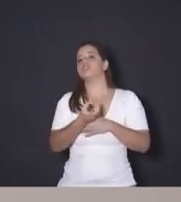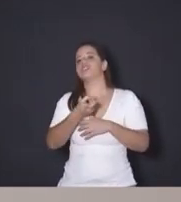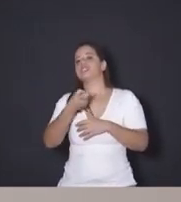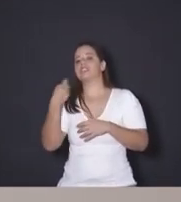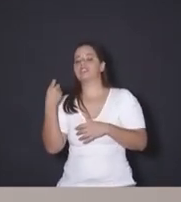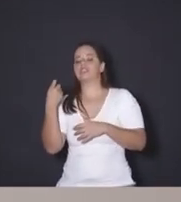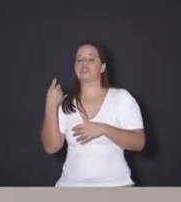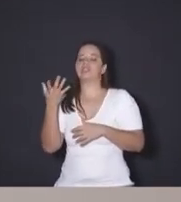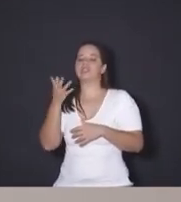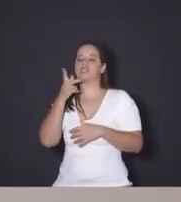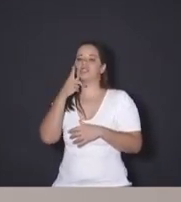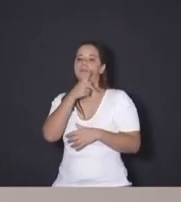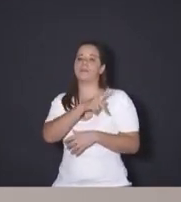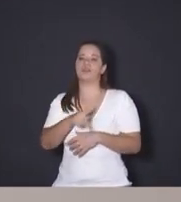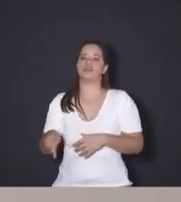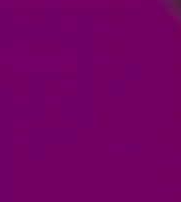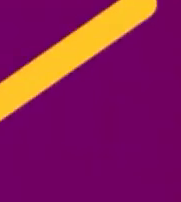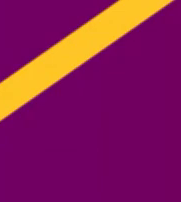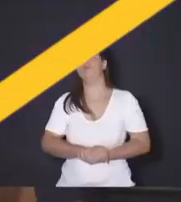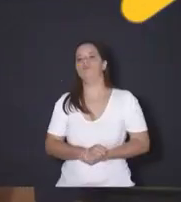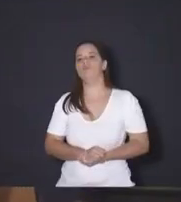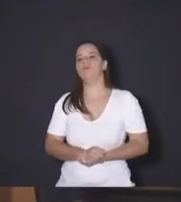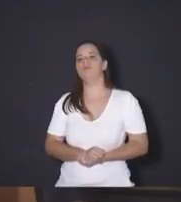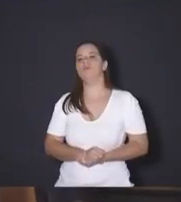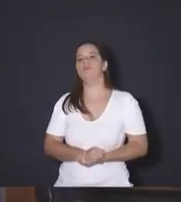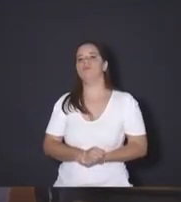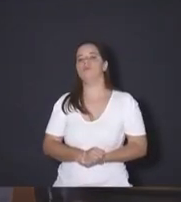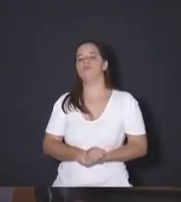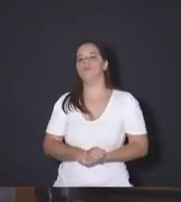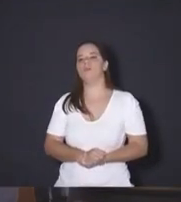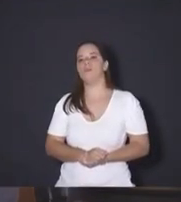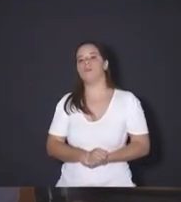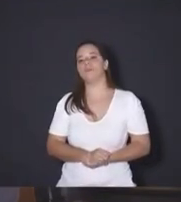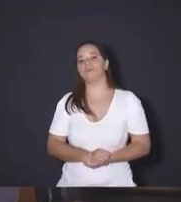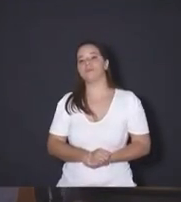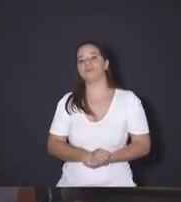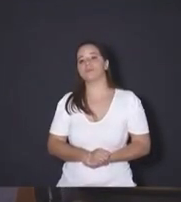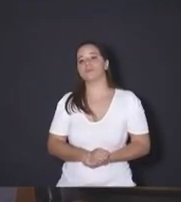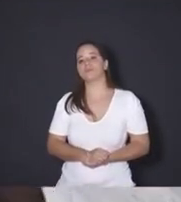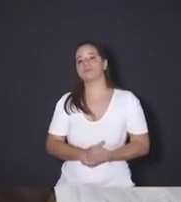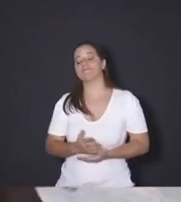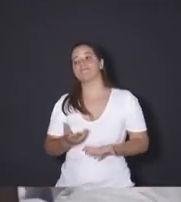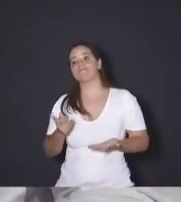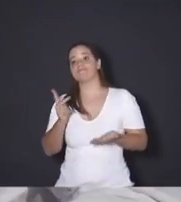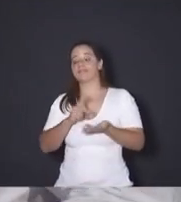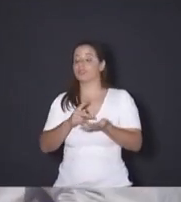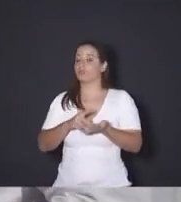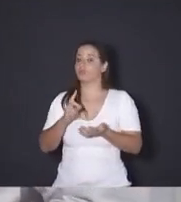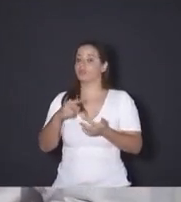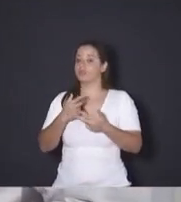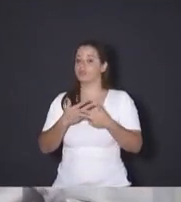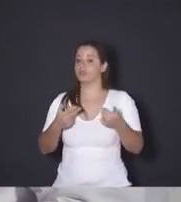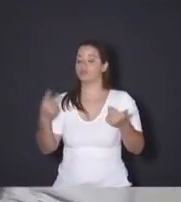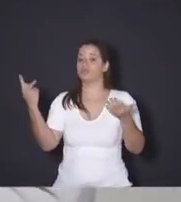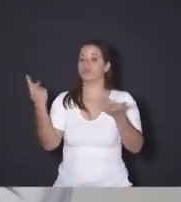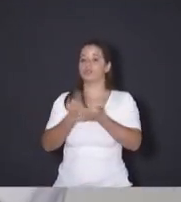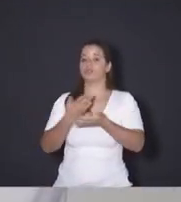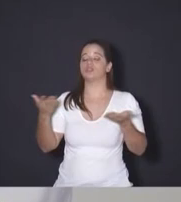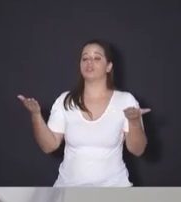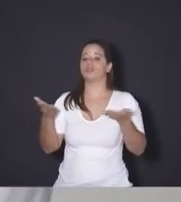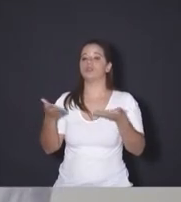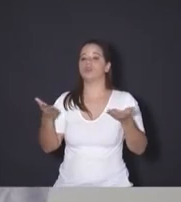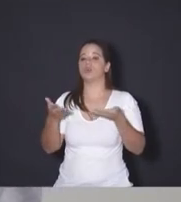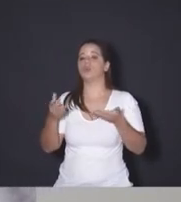de presidentes e diretores bom na verdade uma das coisas que está acontecendo hoje que